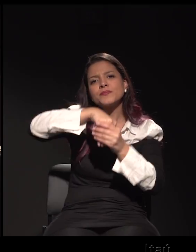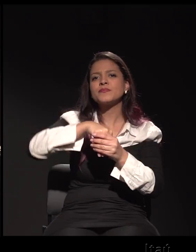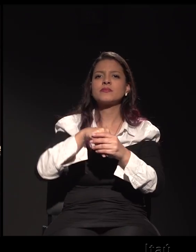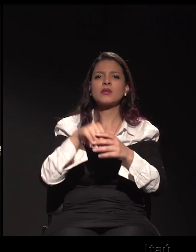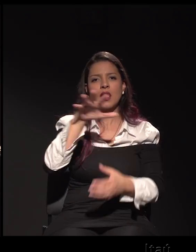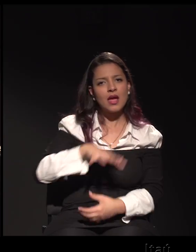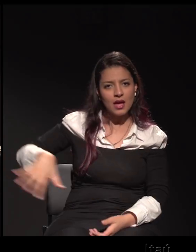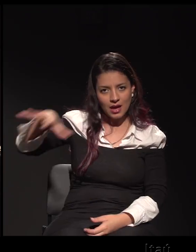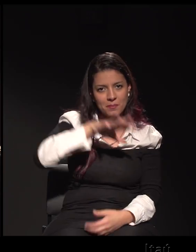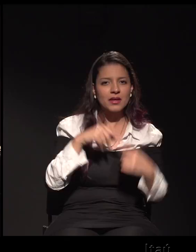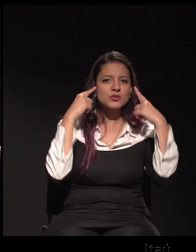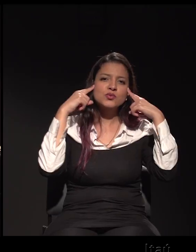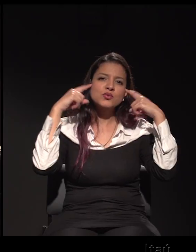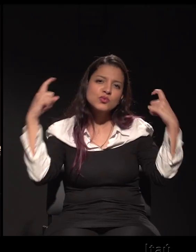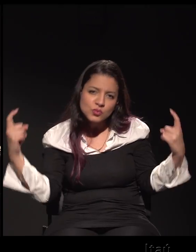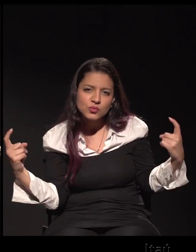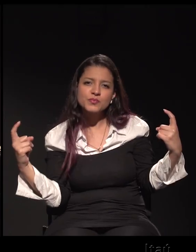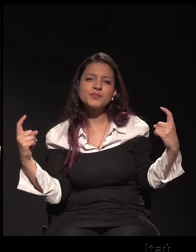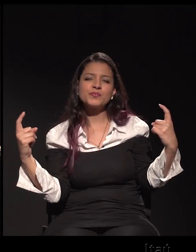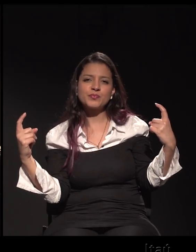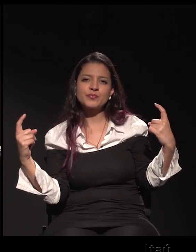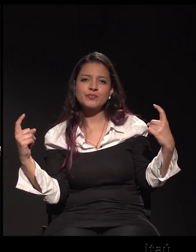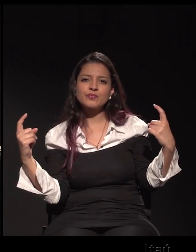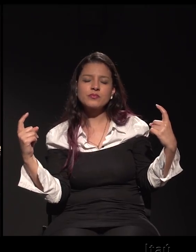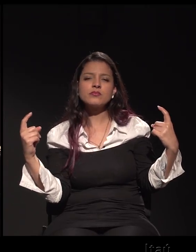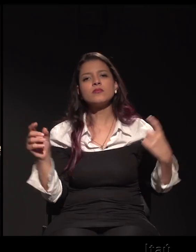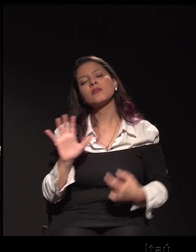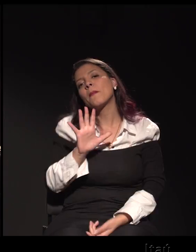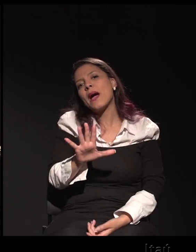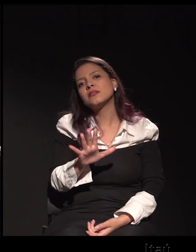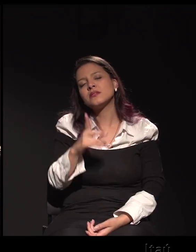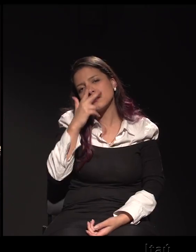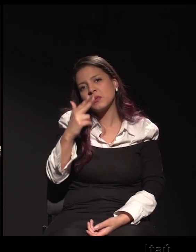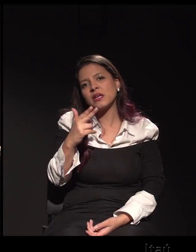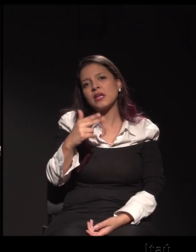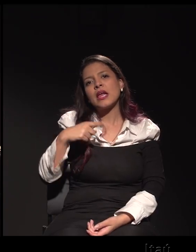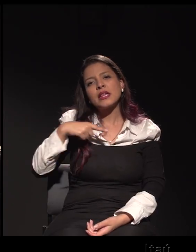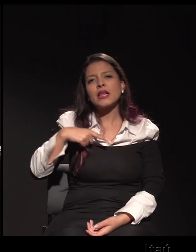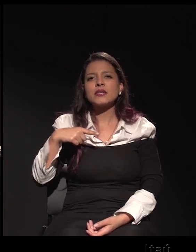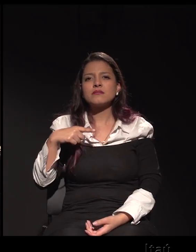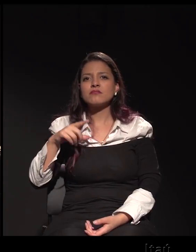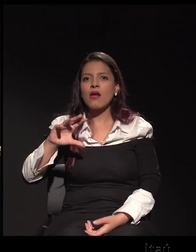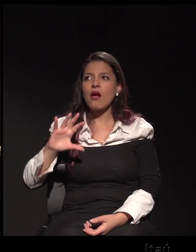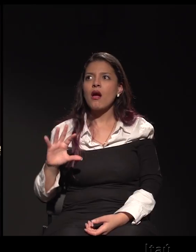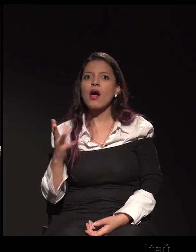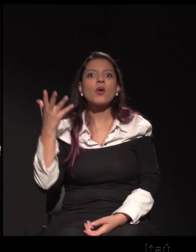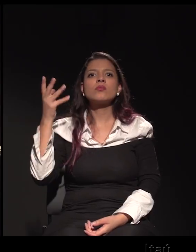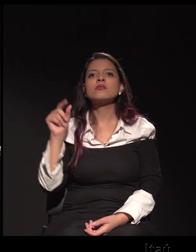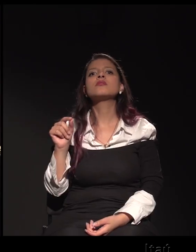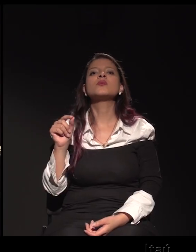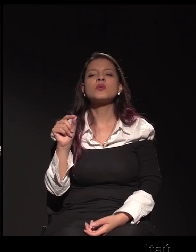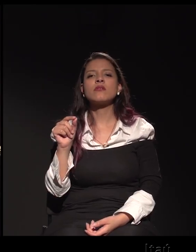nesse ambiente sonoro, mas faz com que aconteça um